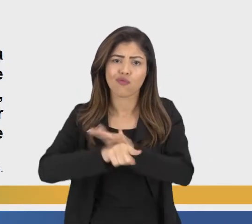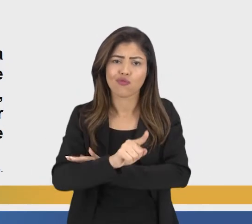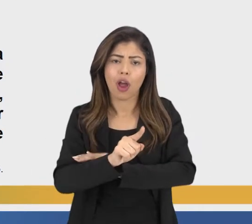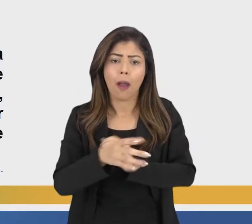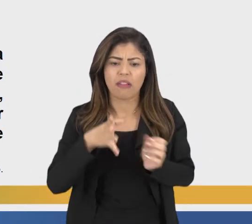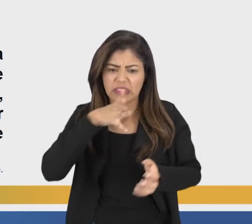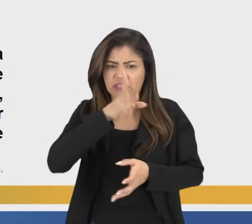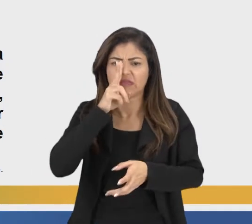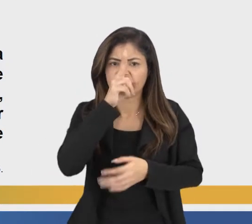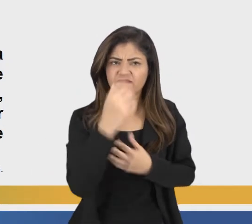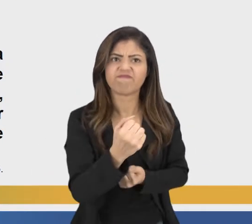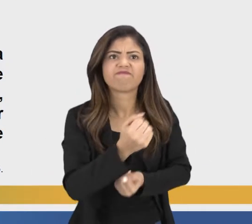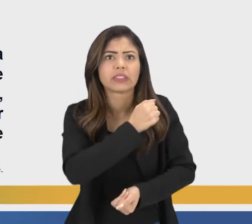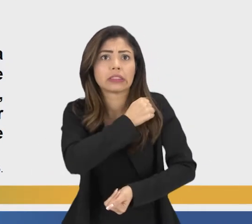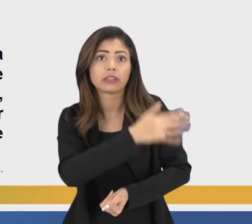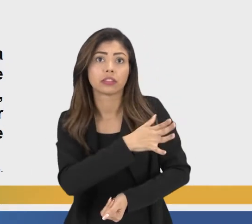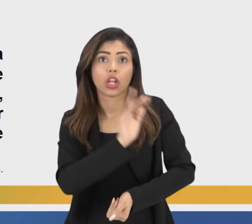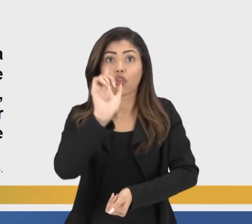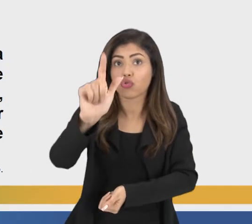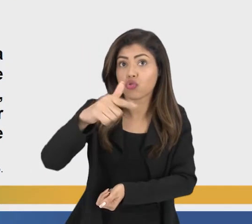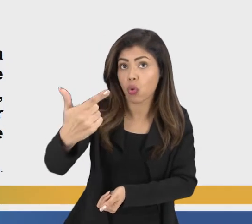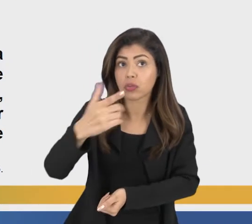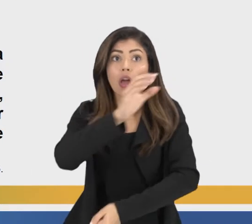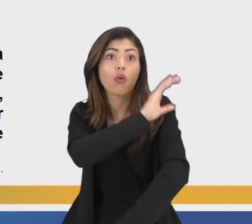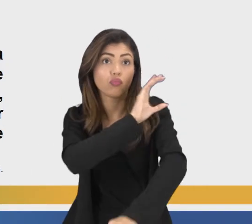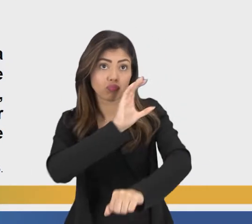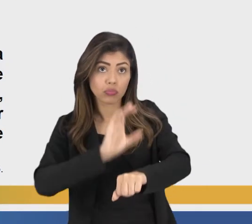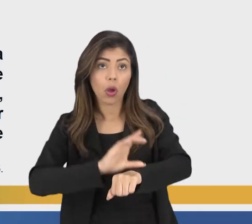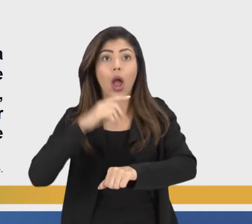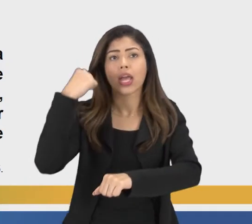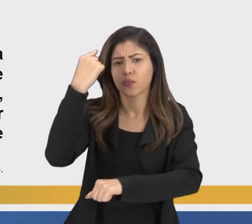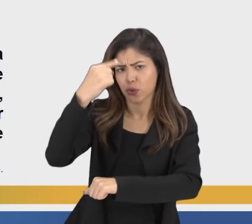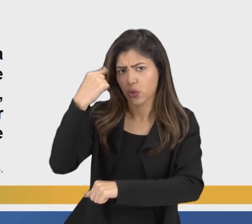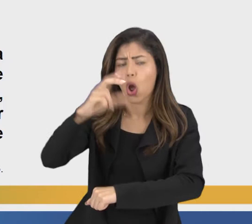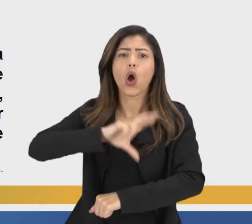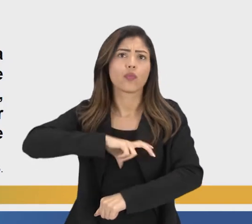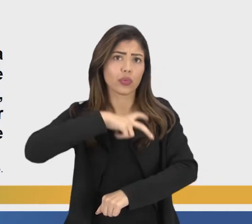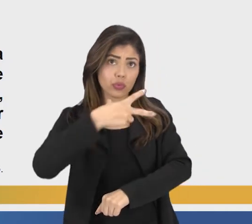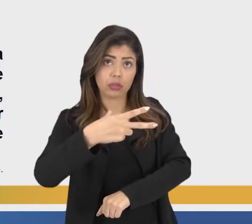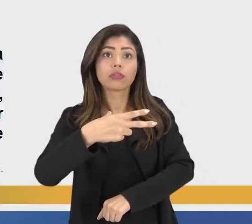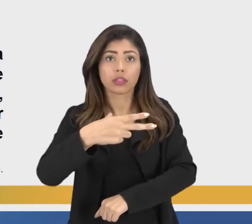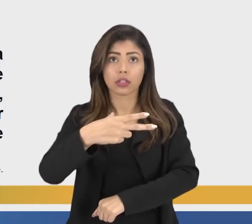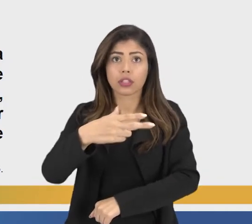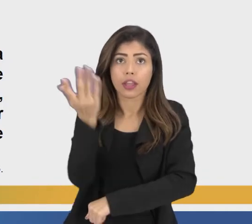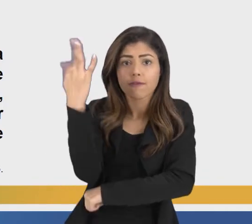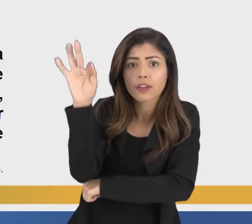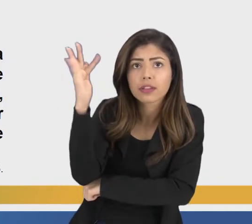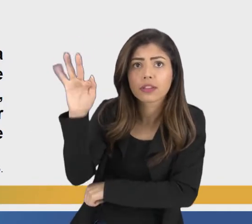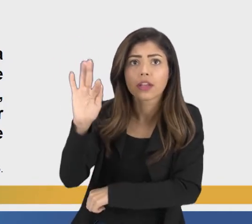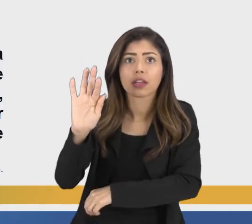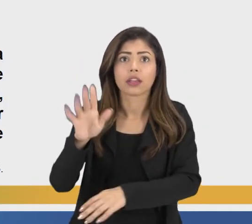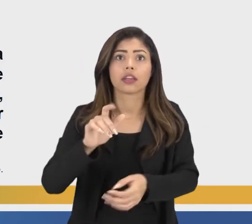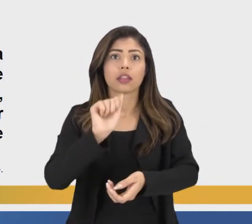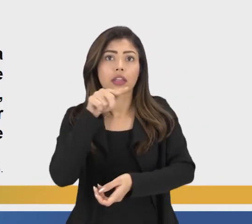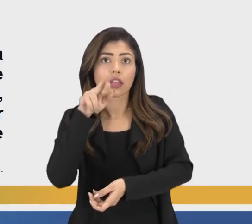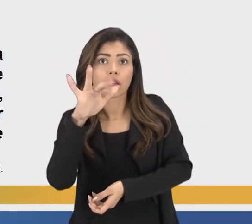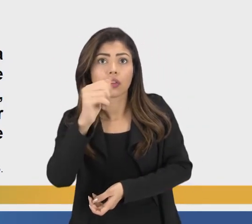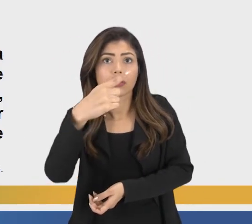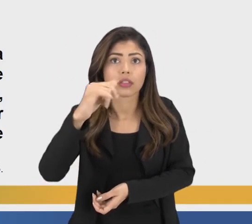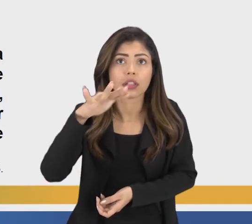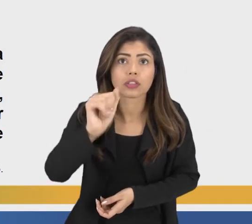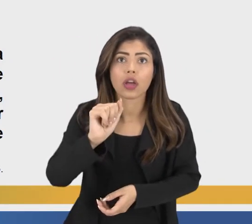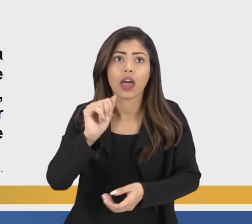o outro. O indivíduo de outras culturas, espanhóis, portugueses, franceses e